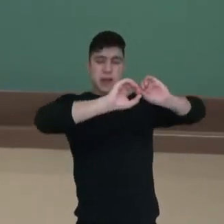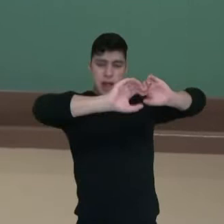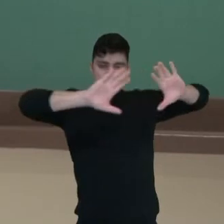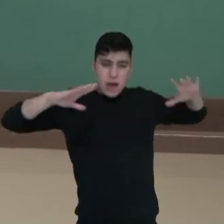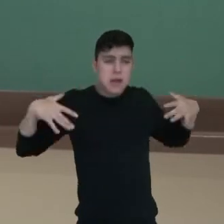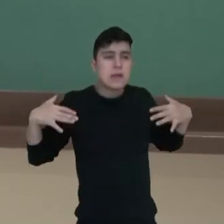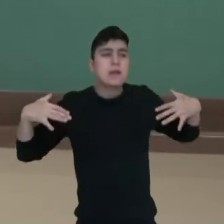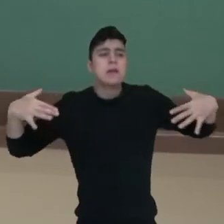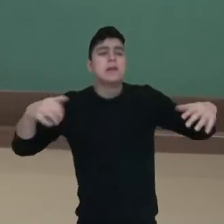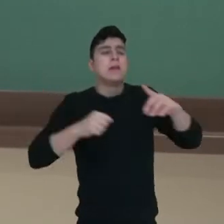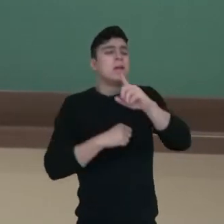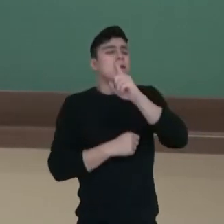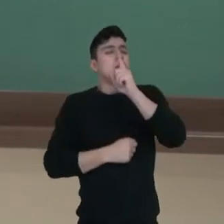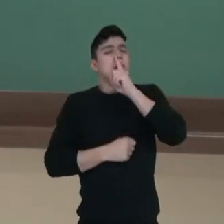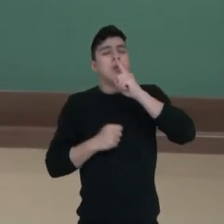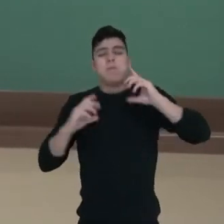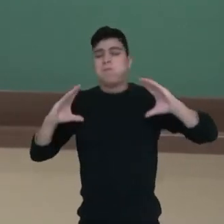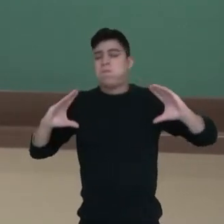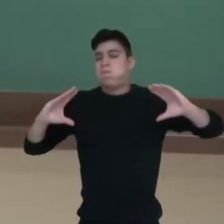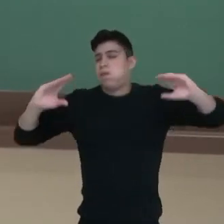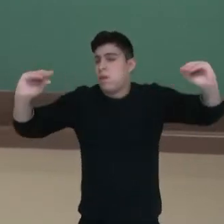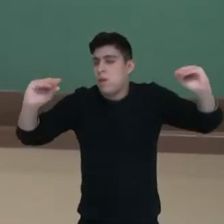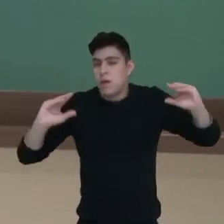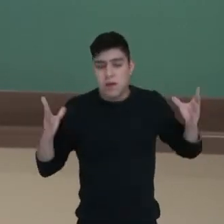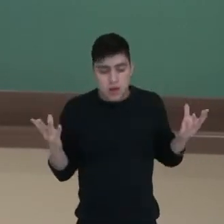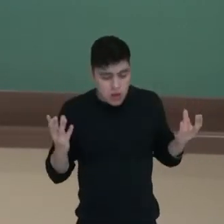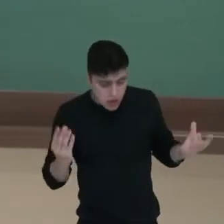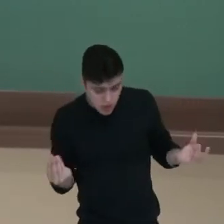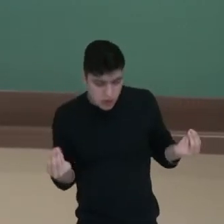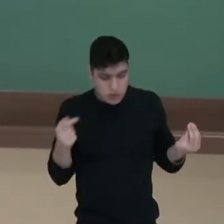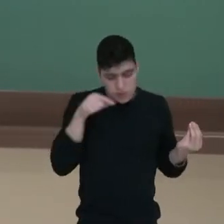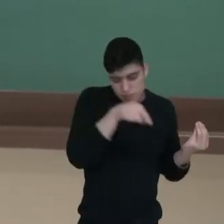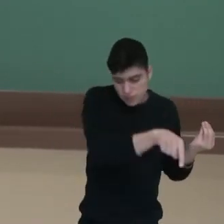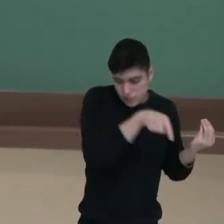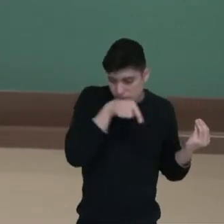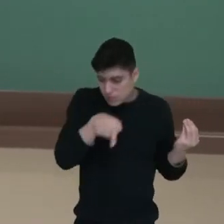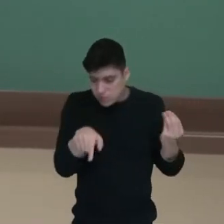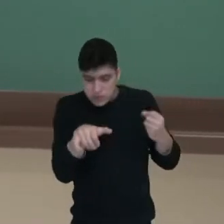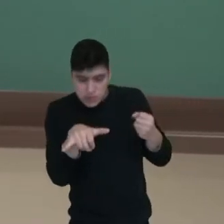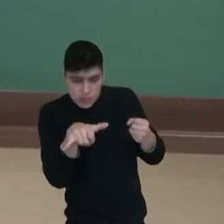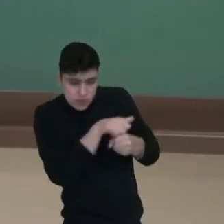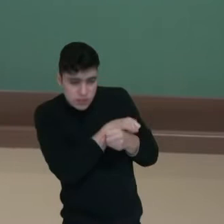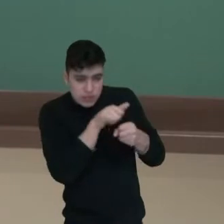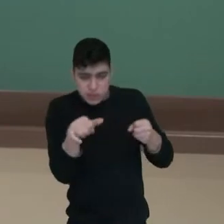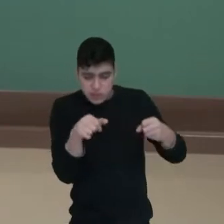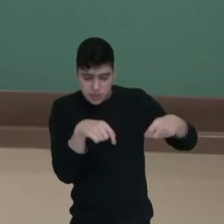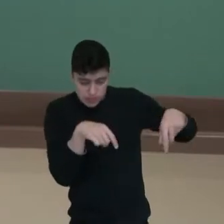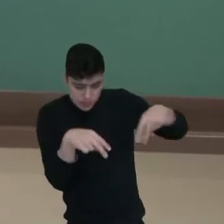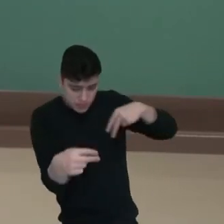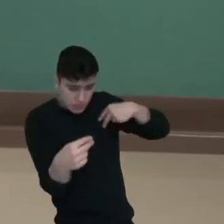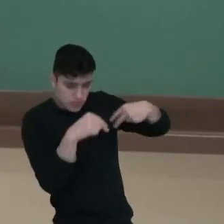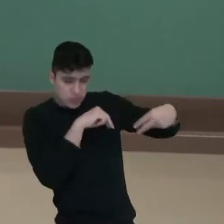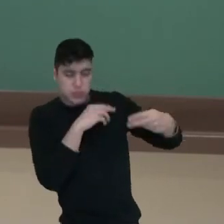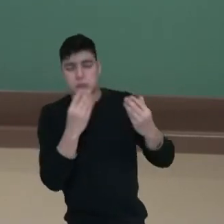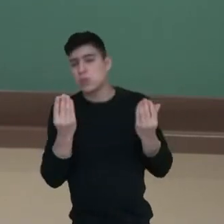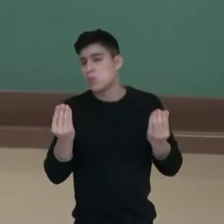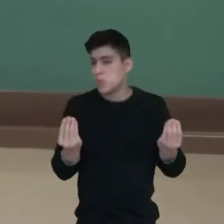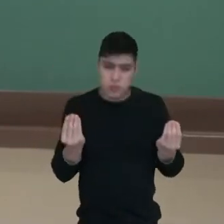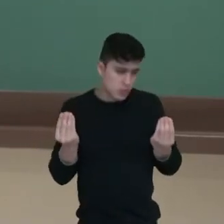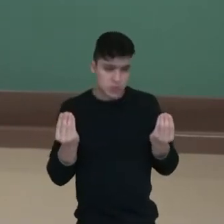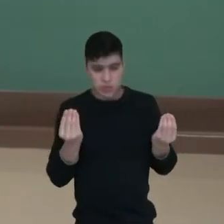o silêncio, como é a articulação das jogadas, das partidas, como que